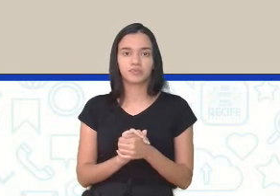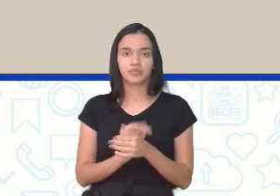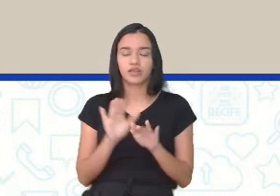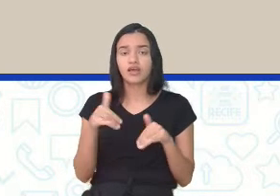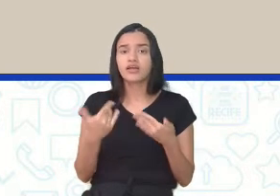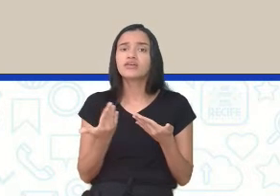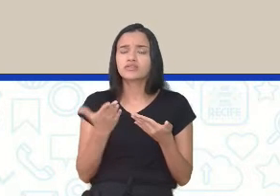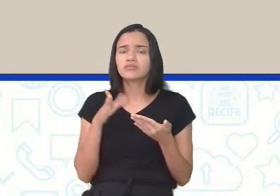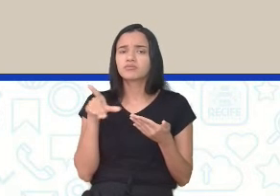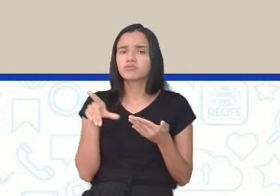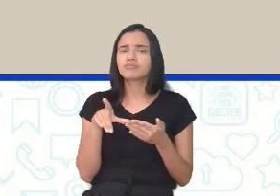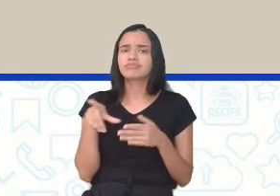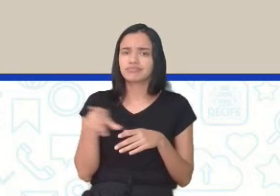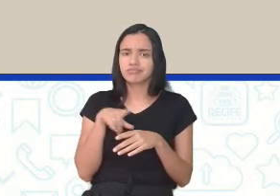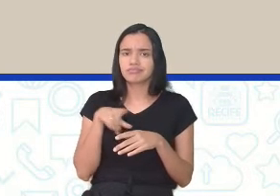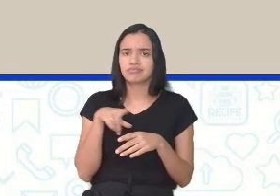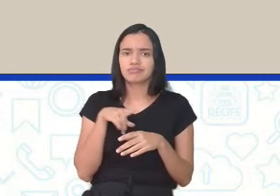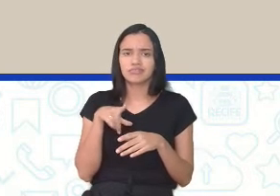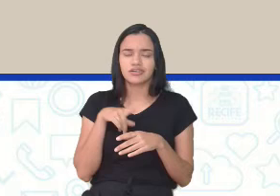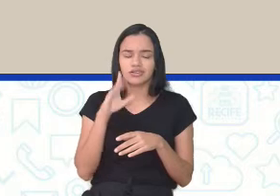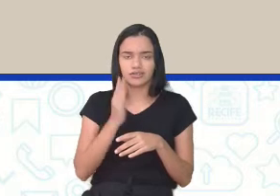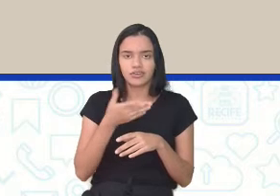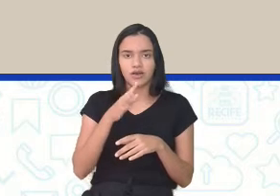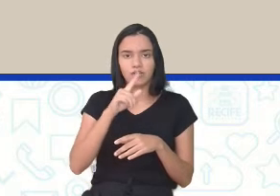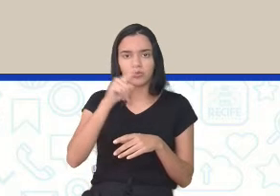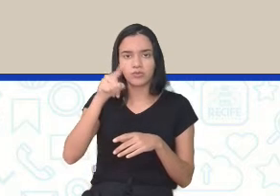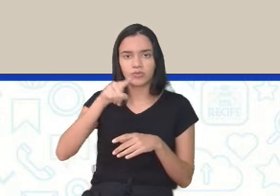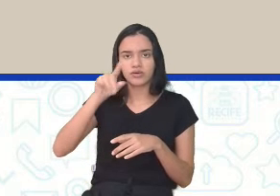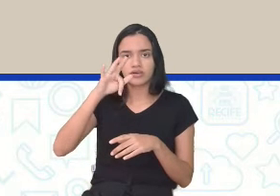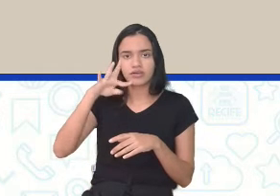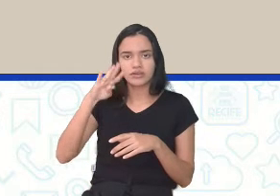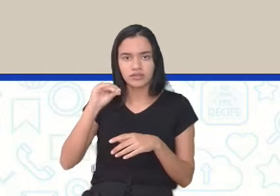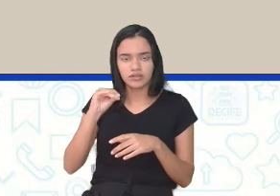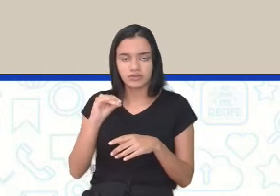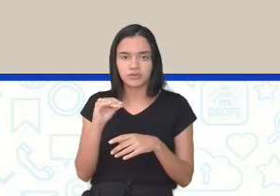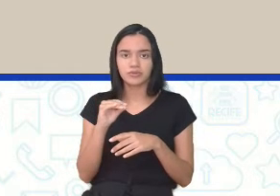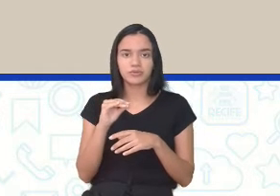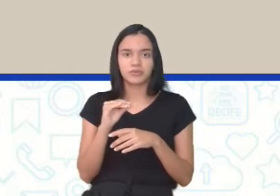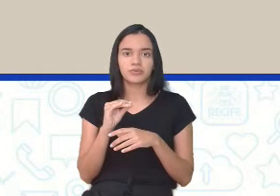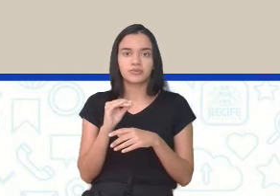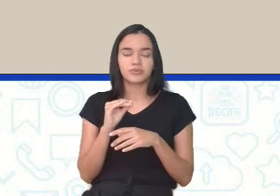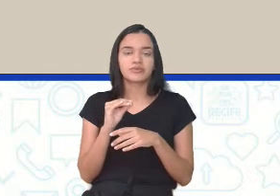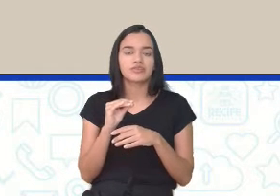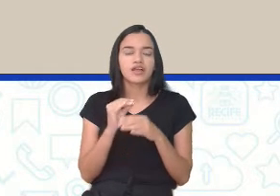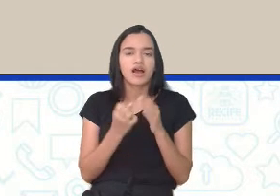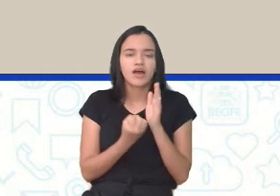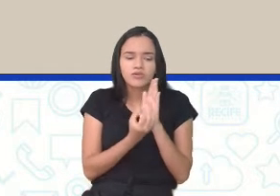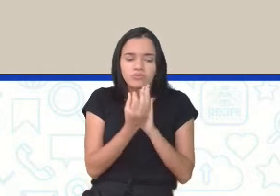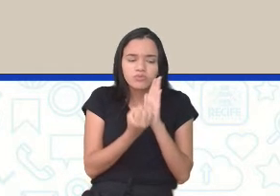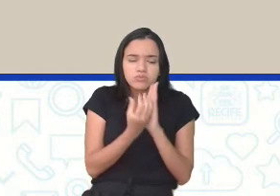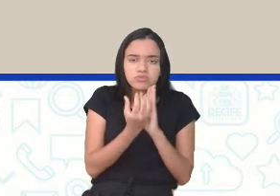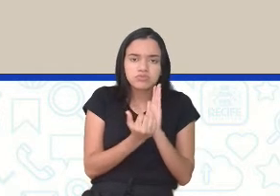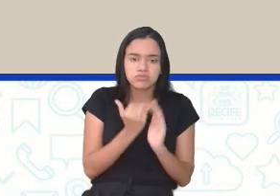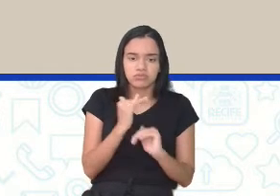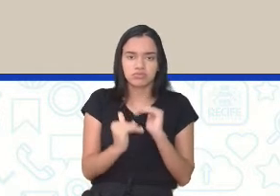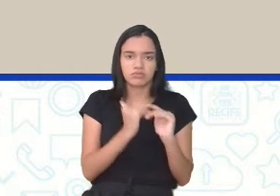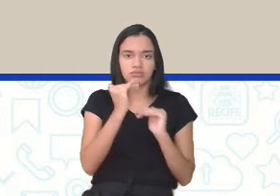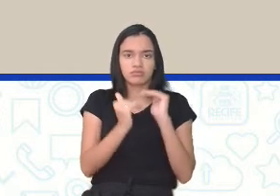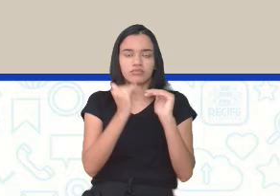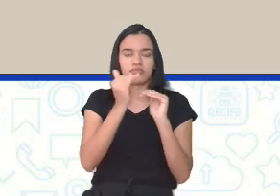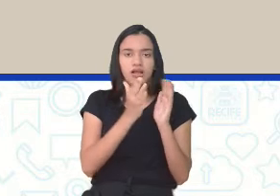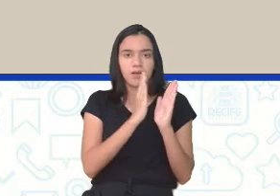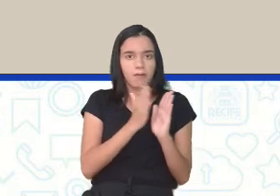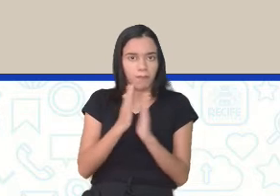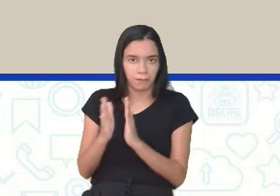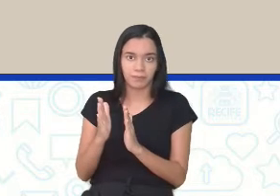espermatozoide. Então, já tem um zigoto ali, então um serzinho ali já está se formando, já vai passar por todas